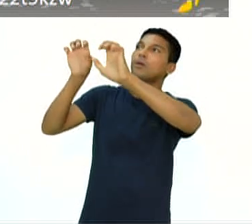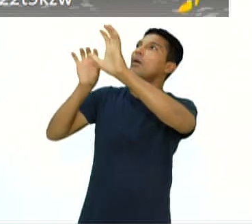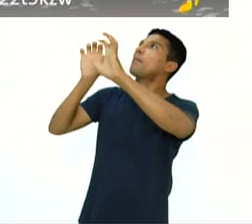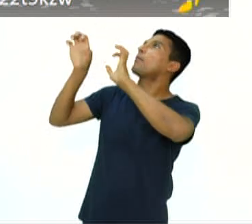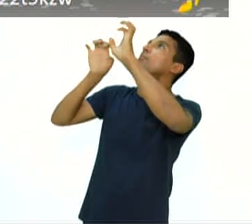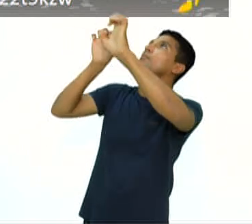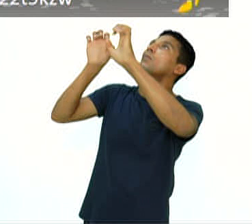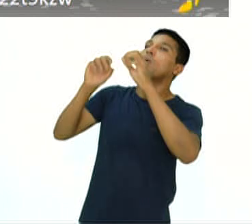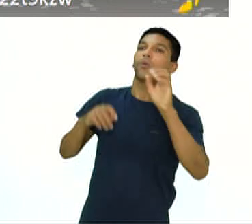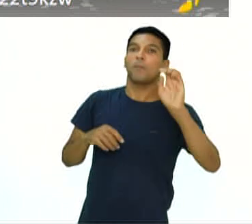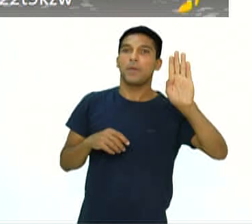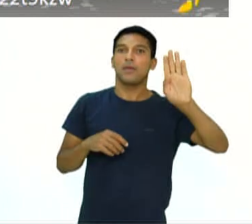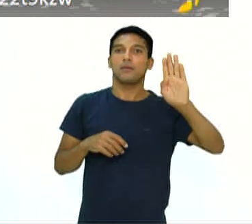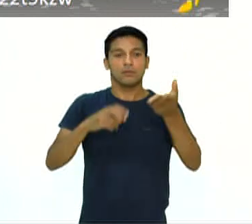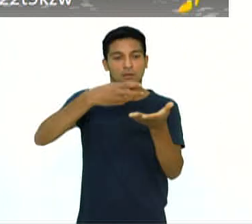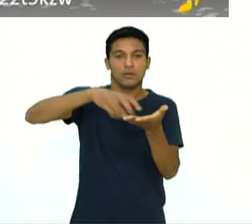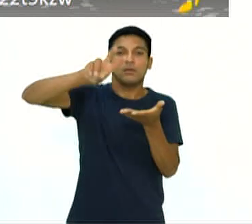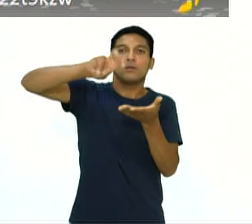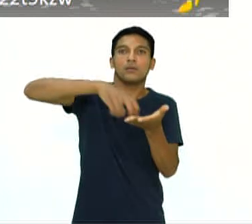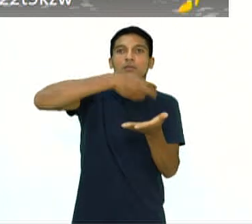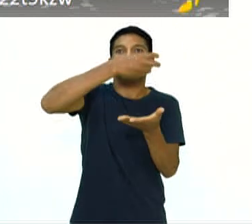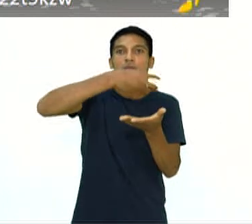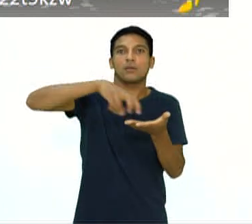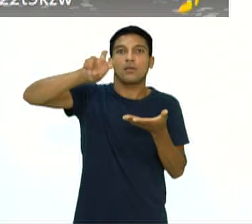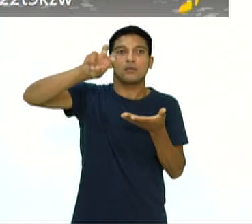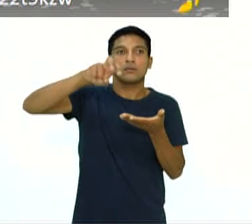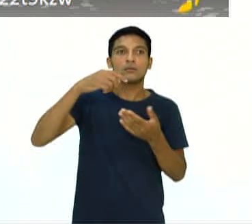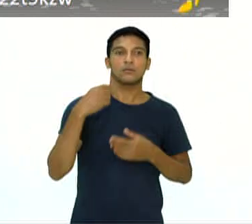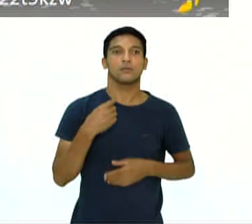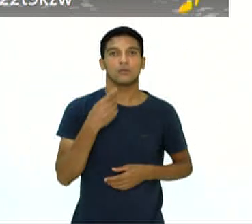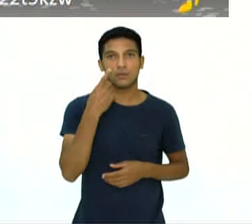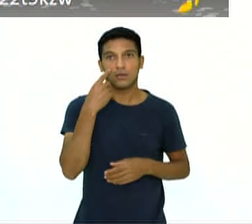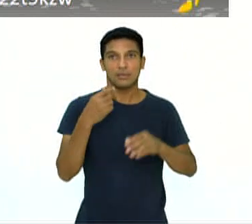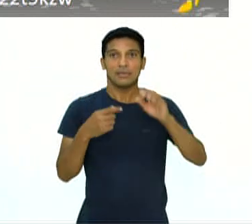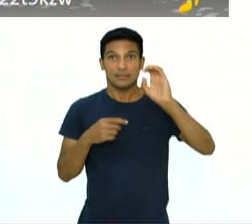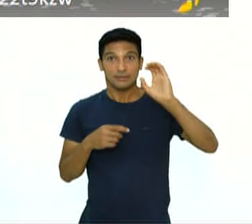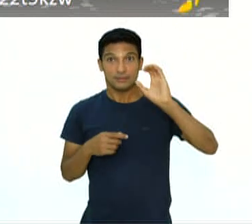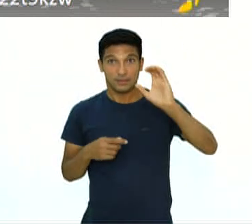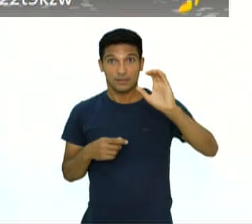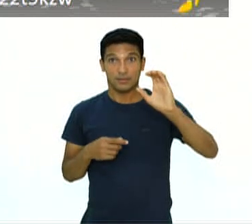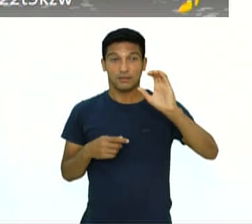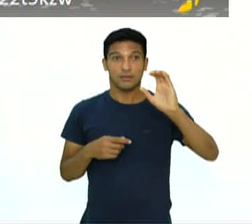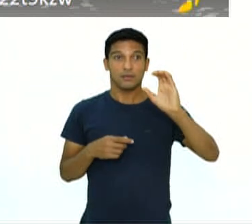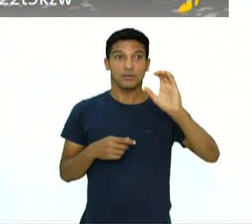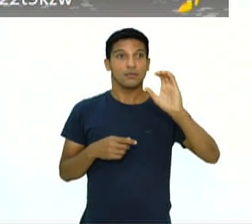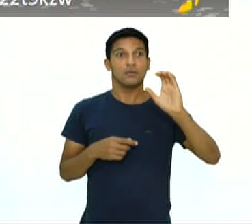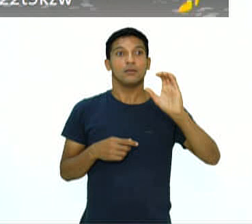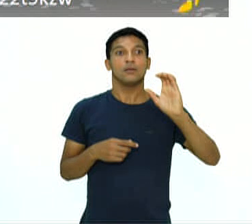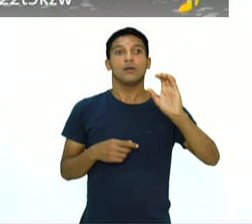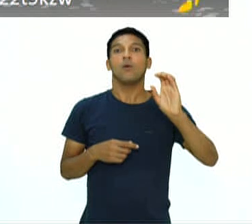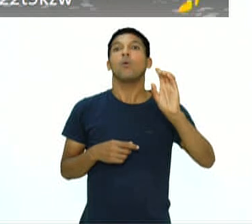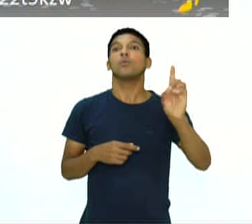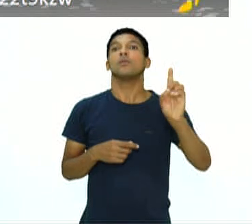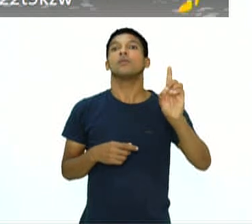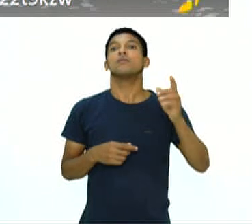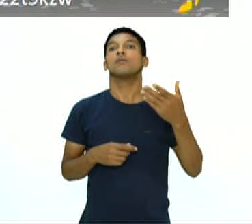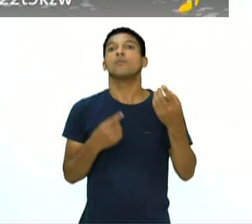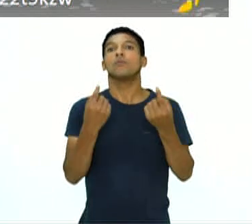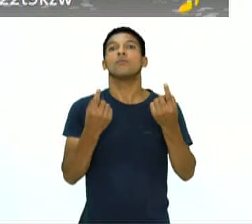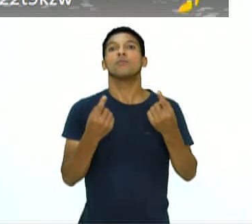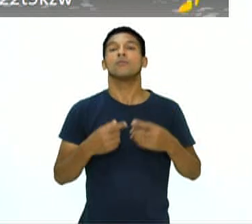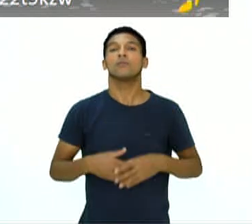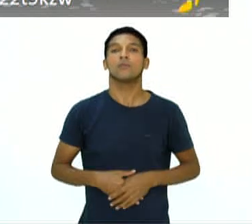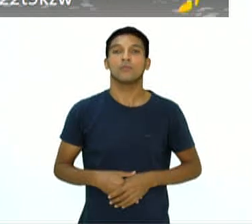skate, alternativa C é o slackline ou alternativa D é o parkour.